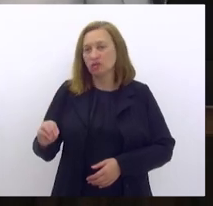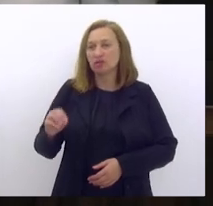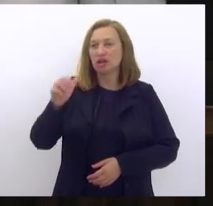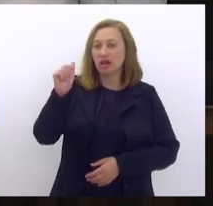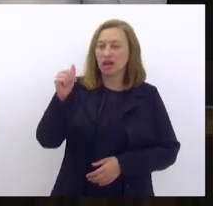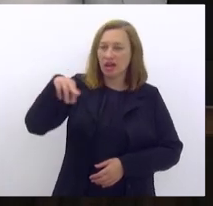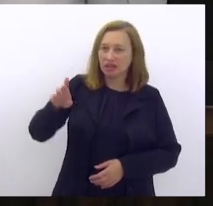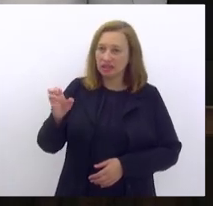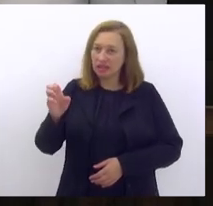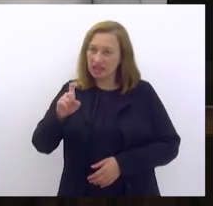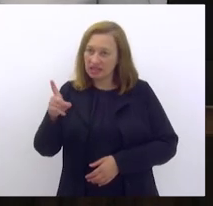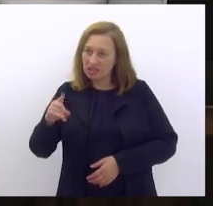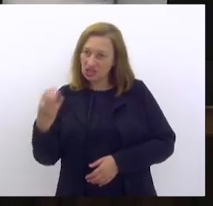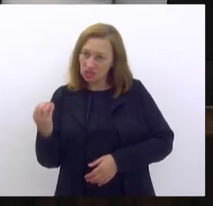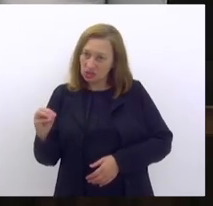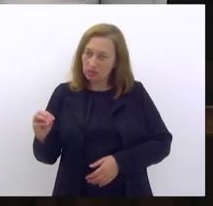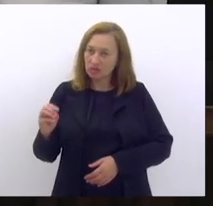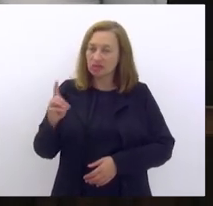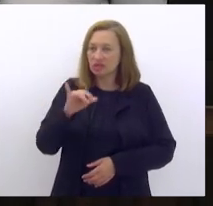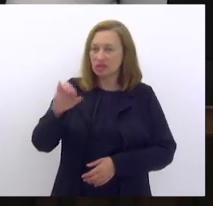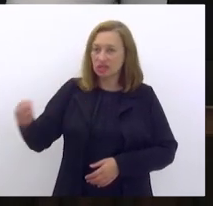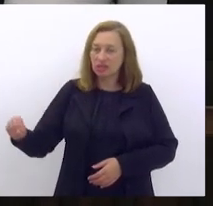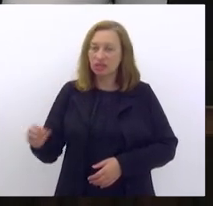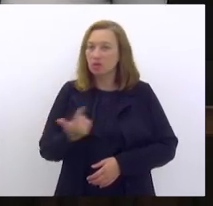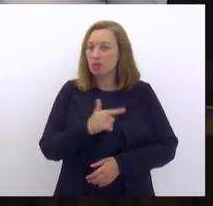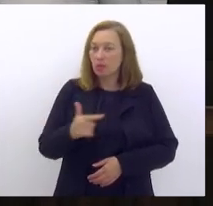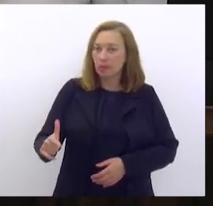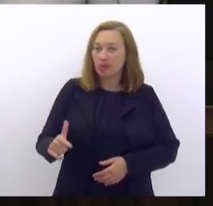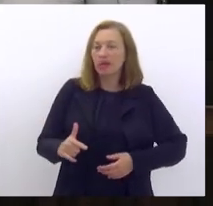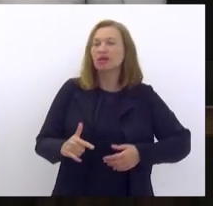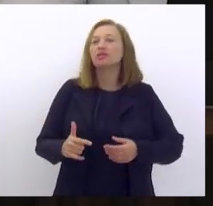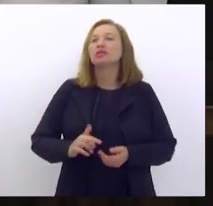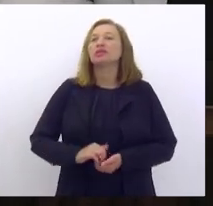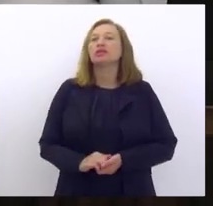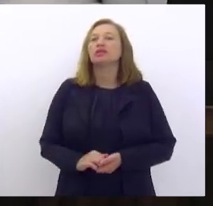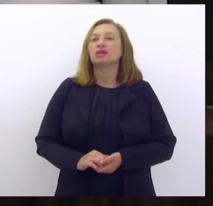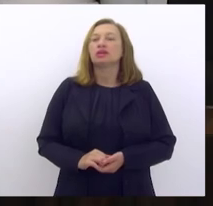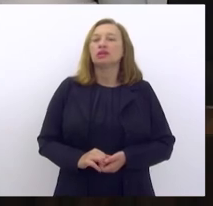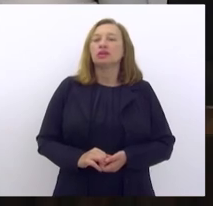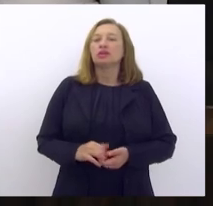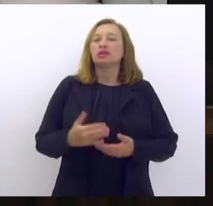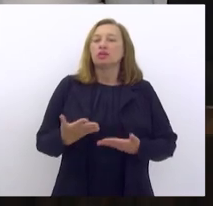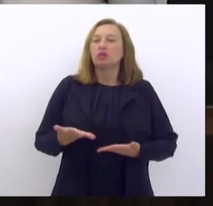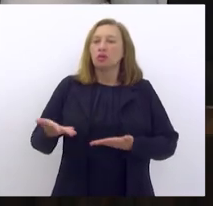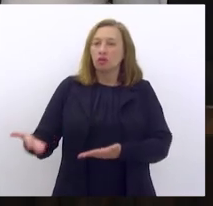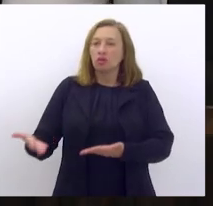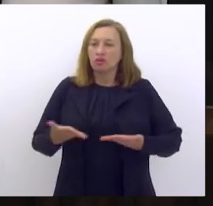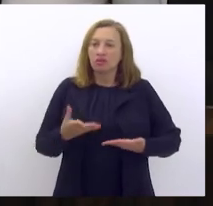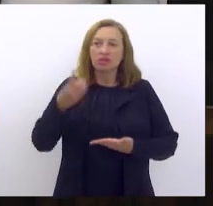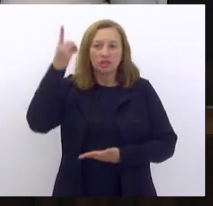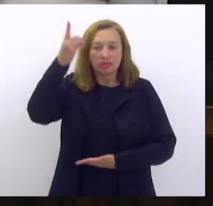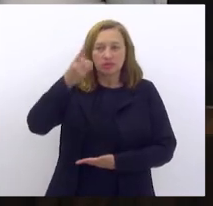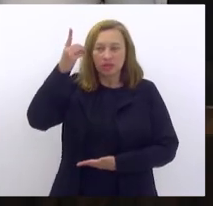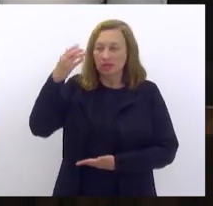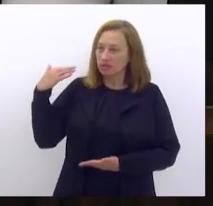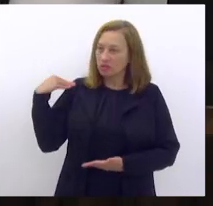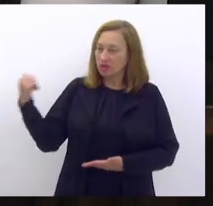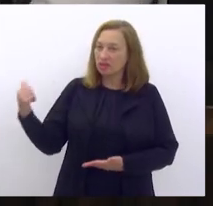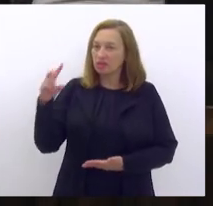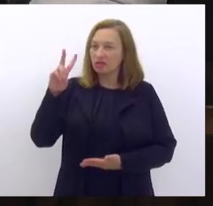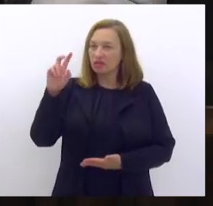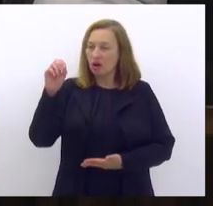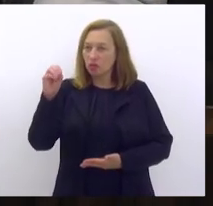Siciliano. Não havendo, designo aqui o nosso nobre deputado aqui do meu lado, Valdo